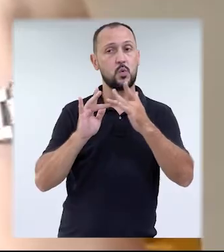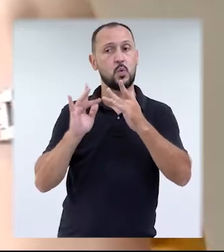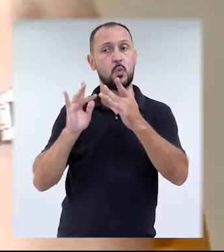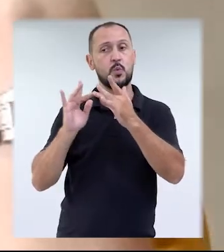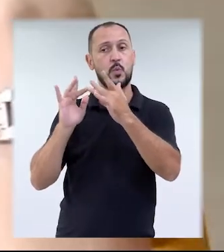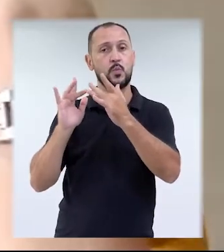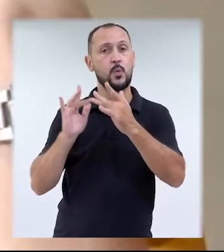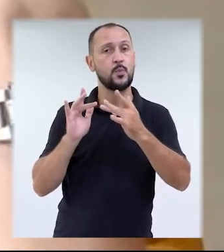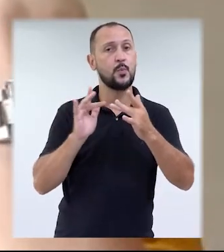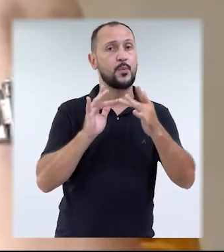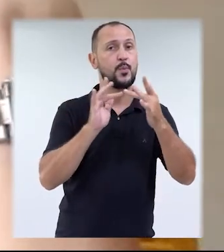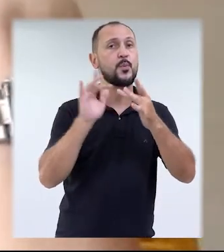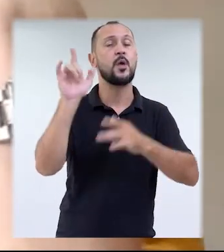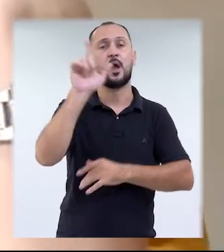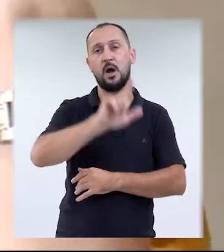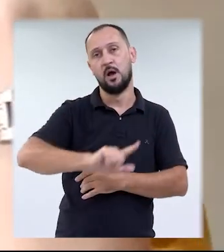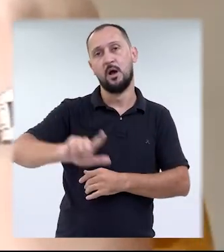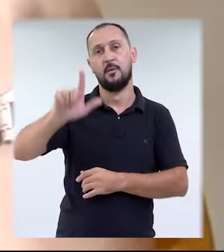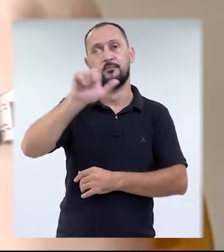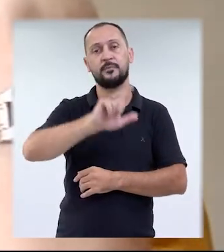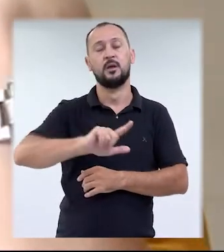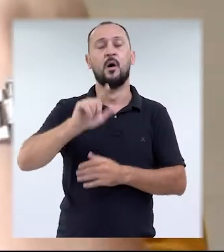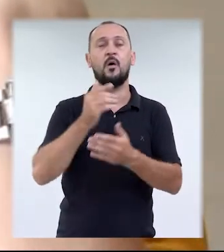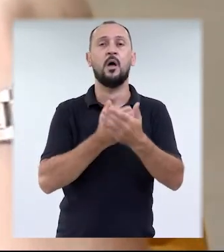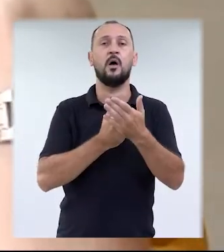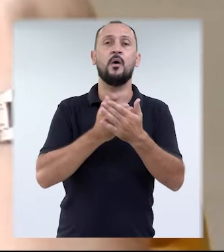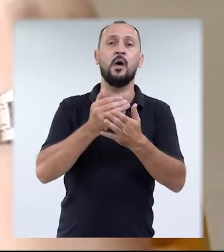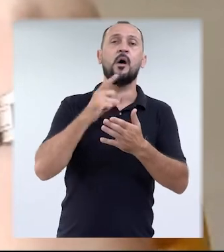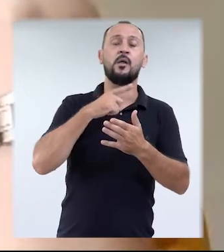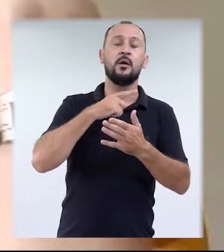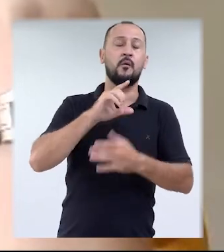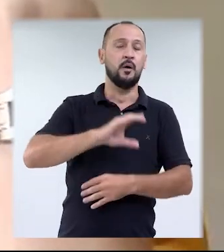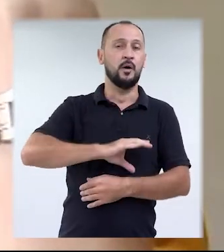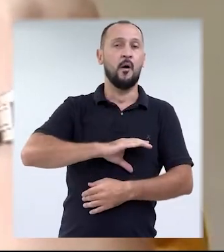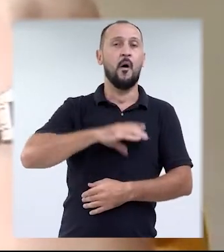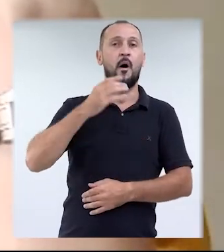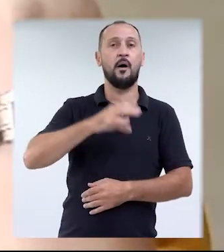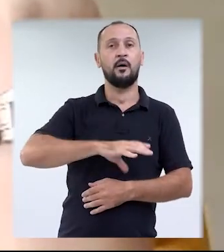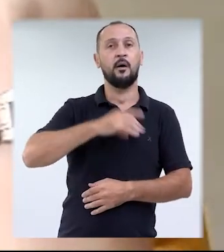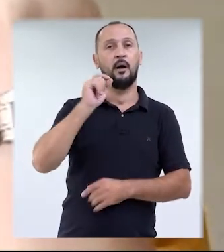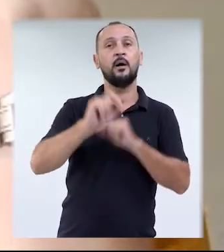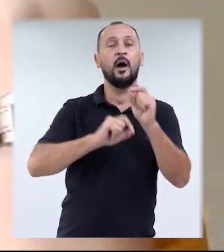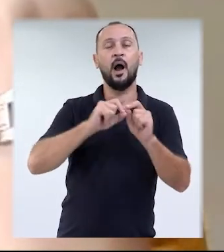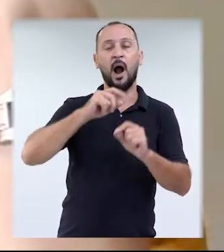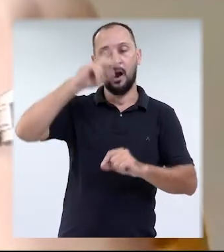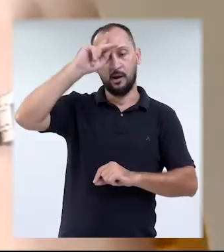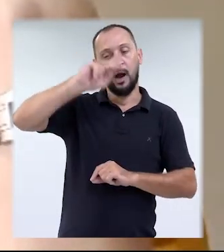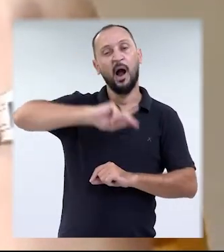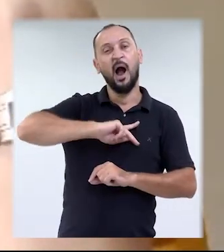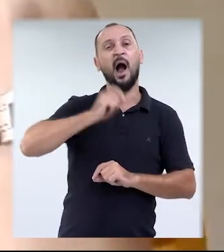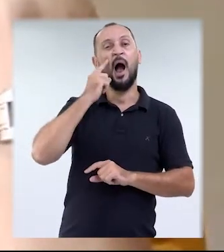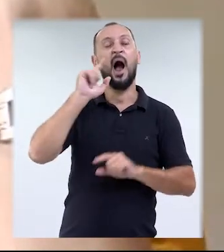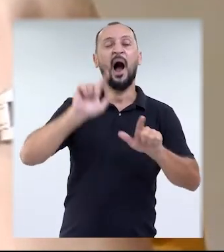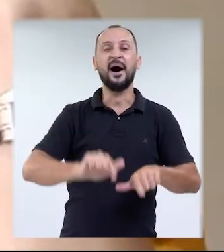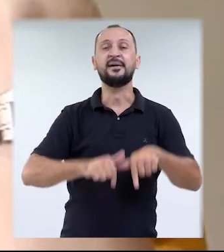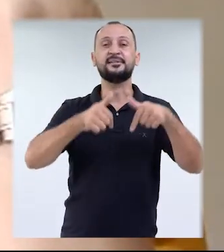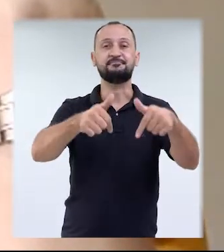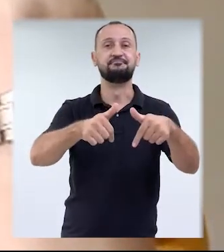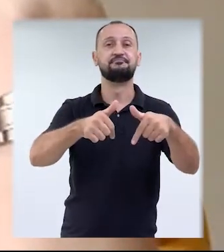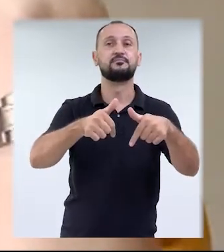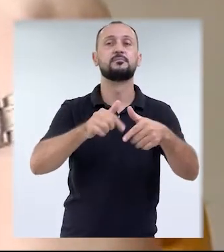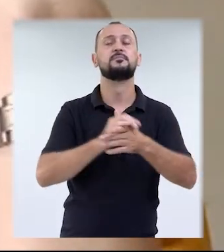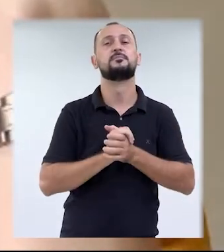essa literatura, em especial, começa a se ter uma coragem de olhar para si, de enfrentar a